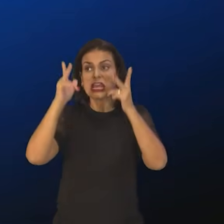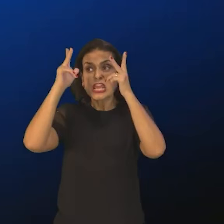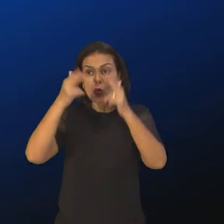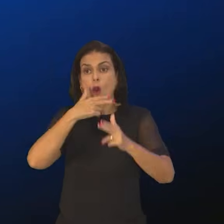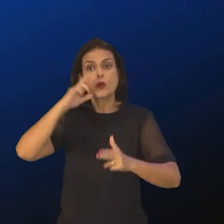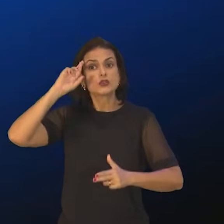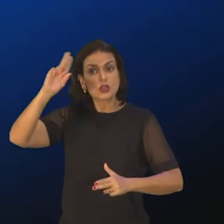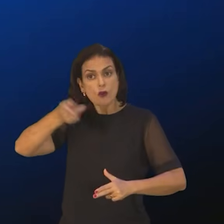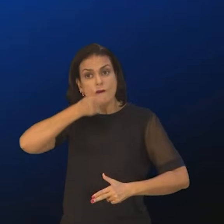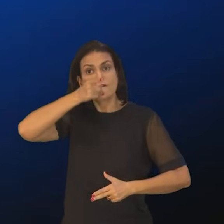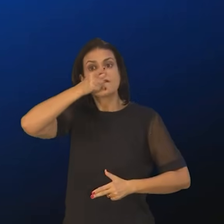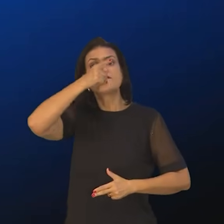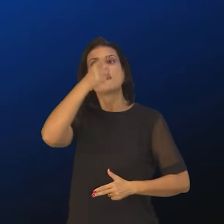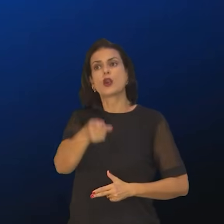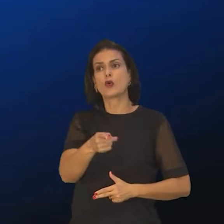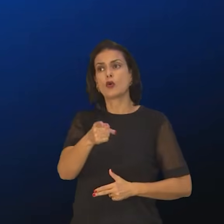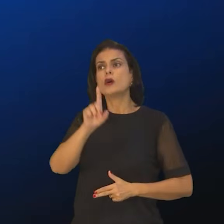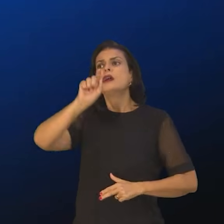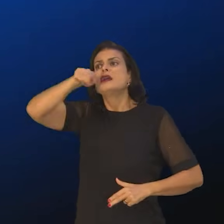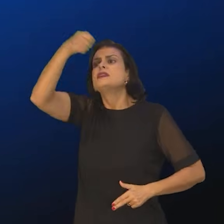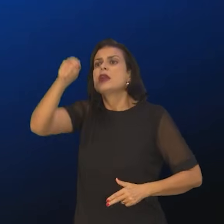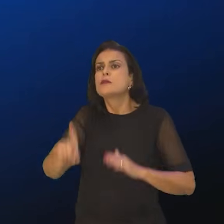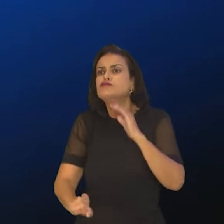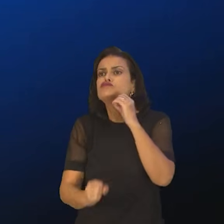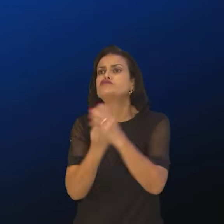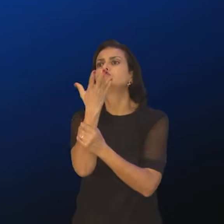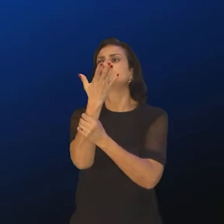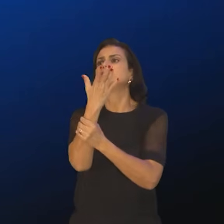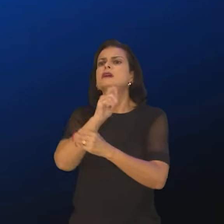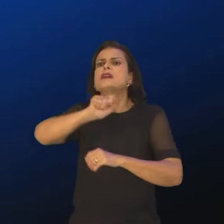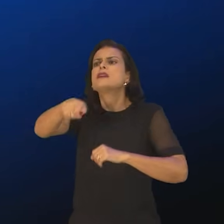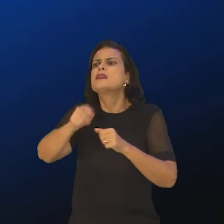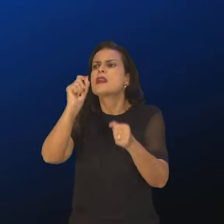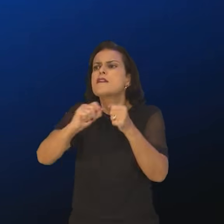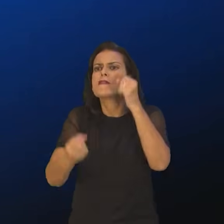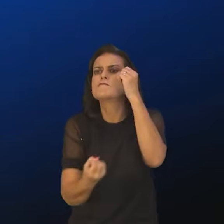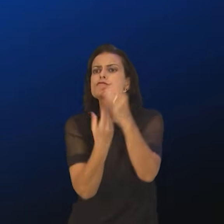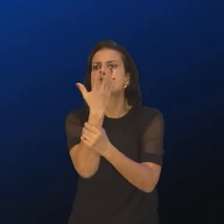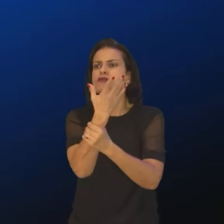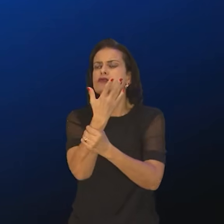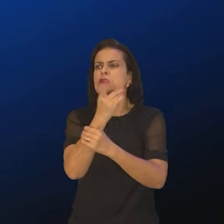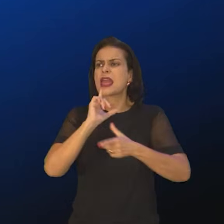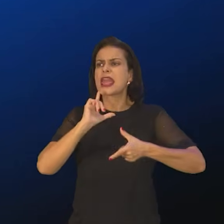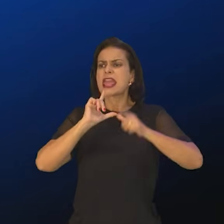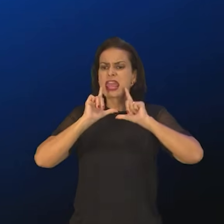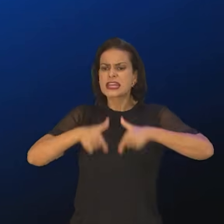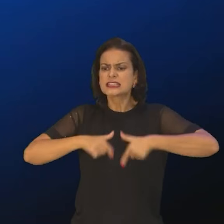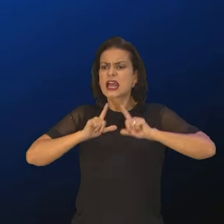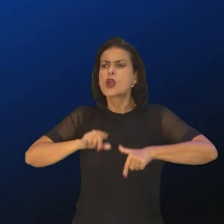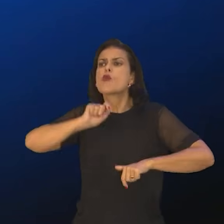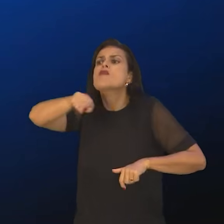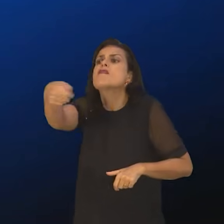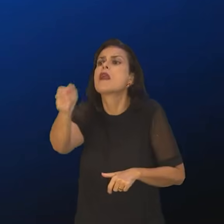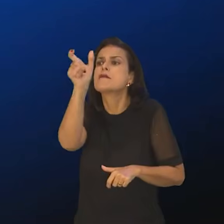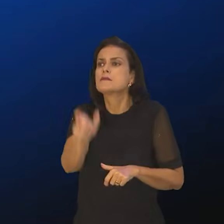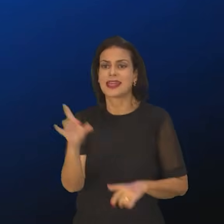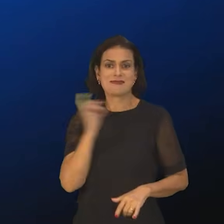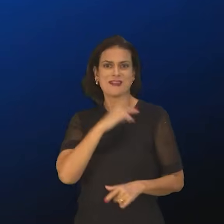o Senhor, quem te criou, ó Jacó, quem te afirmou, ó Israel, não o